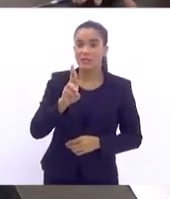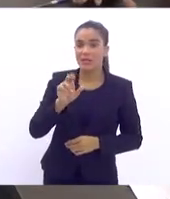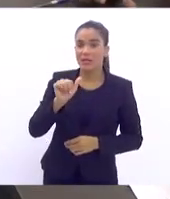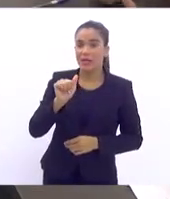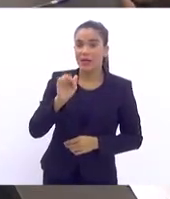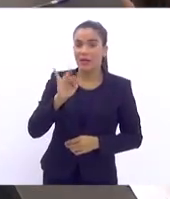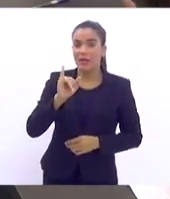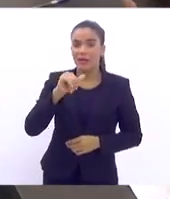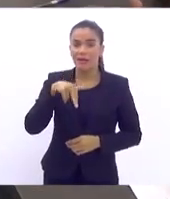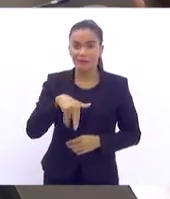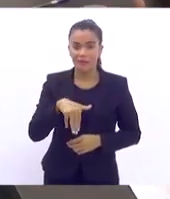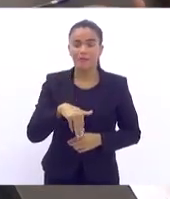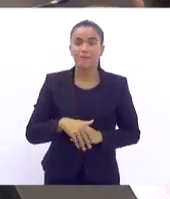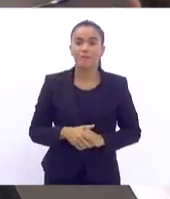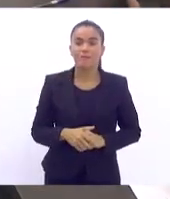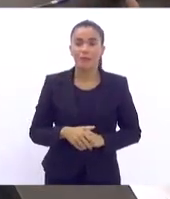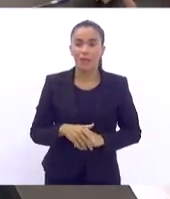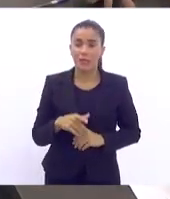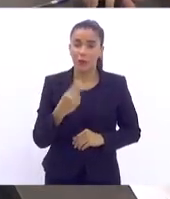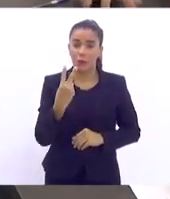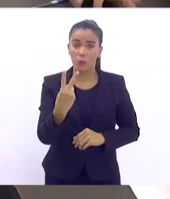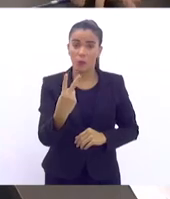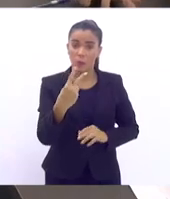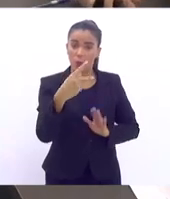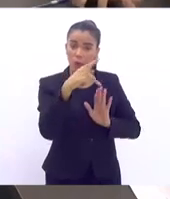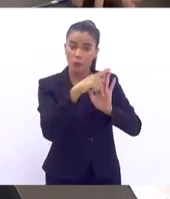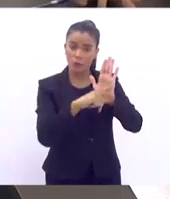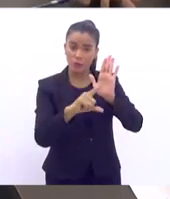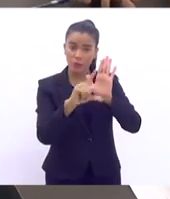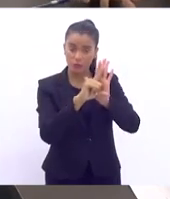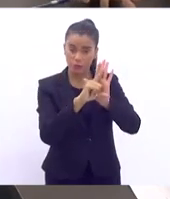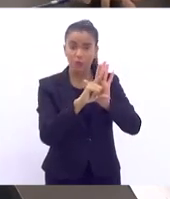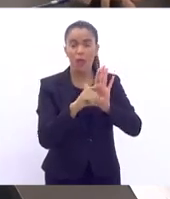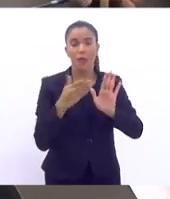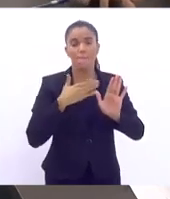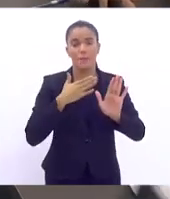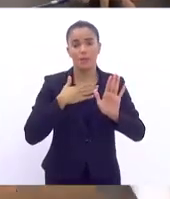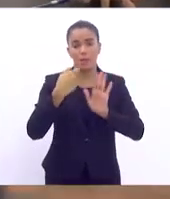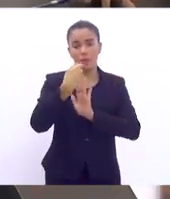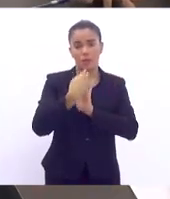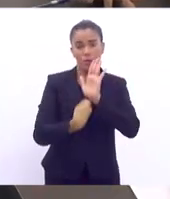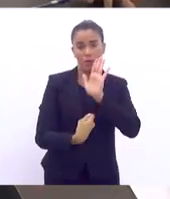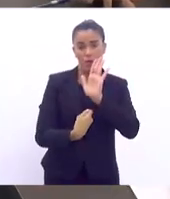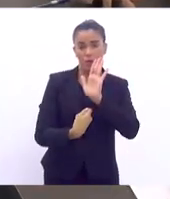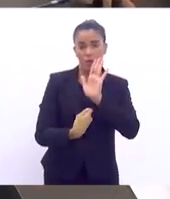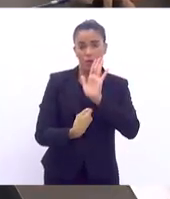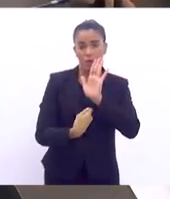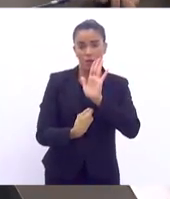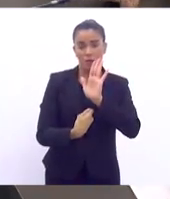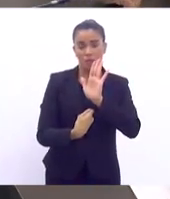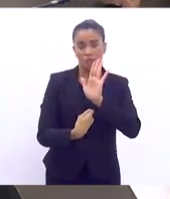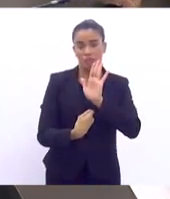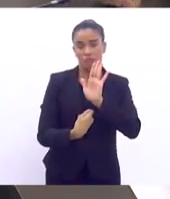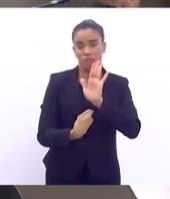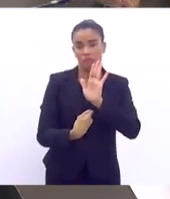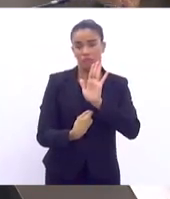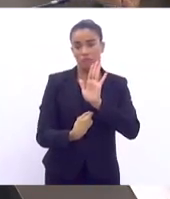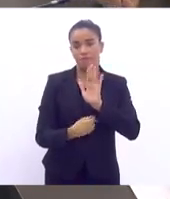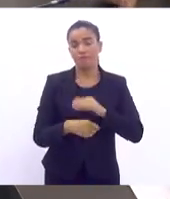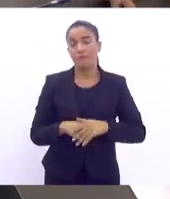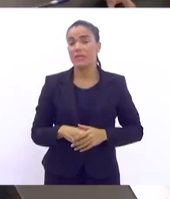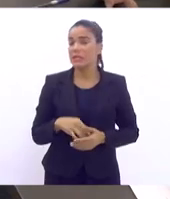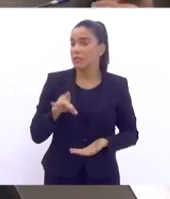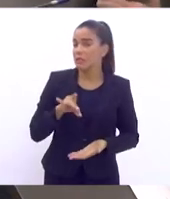é que os dois projetos dois dos projetos retirados de pautação de minha autoria e eu na verdade